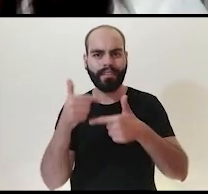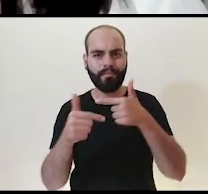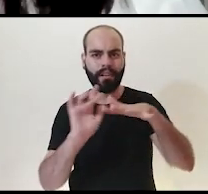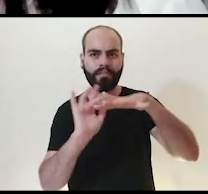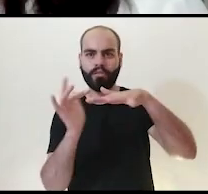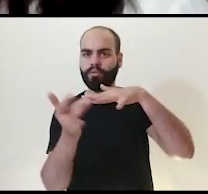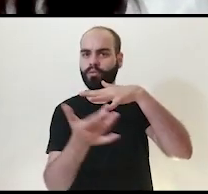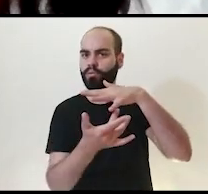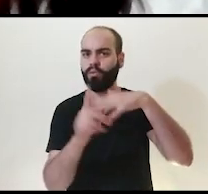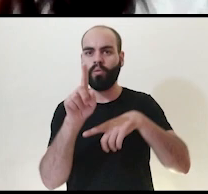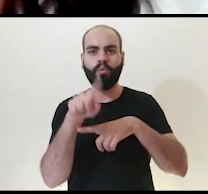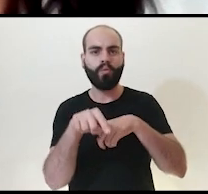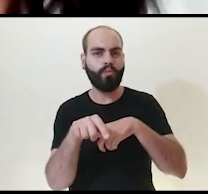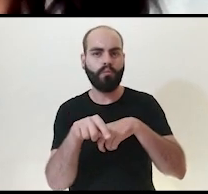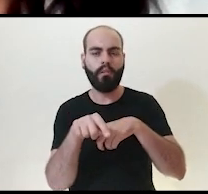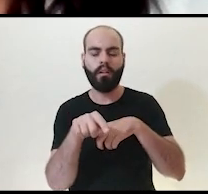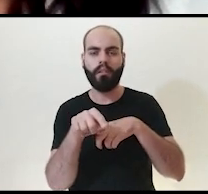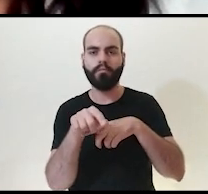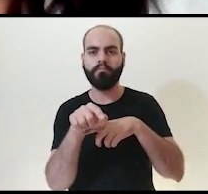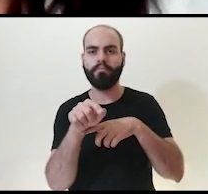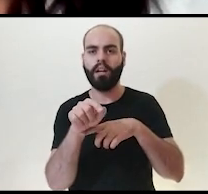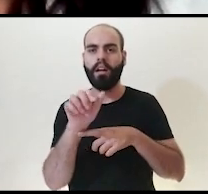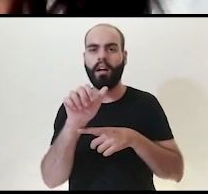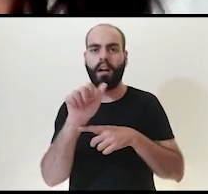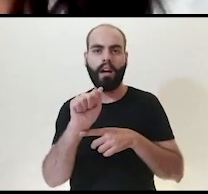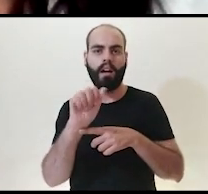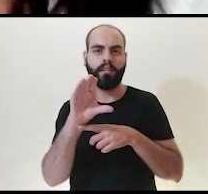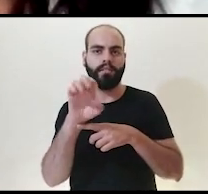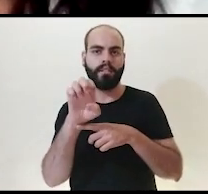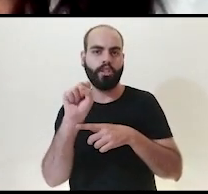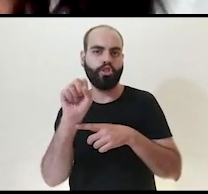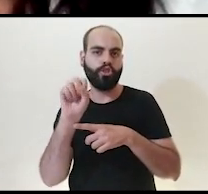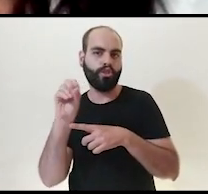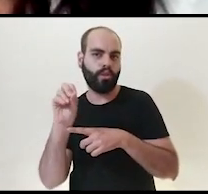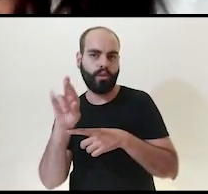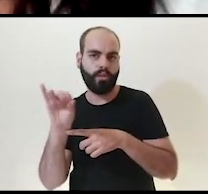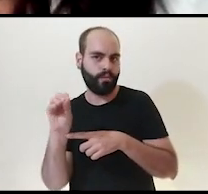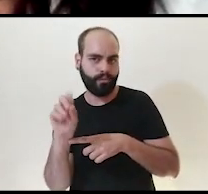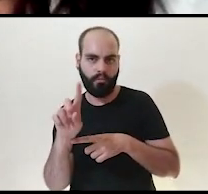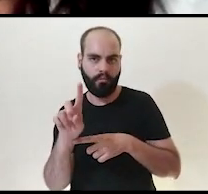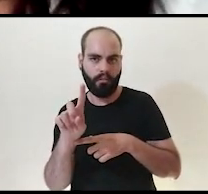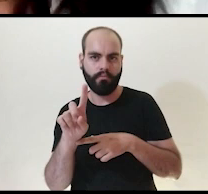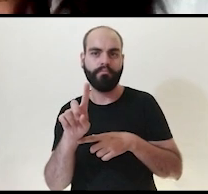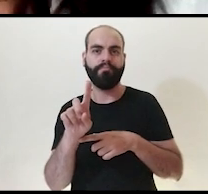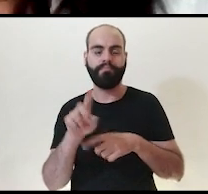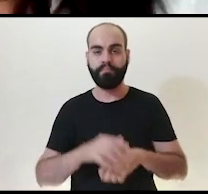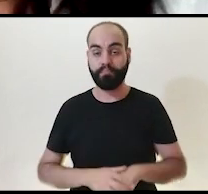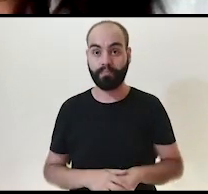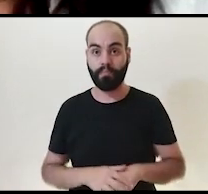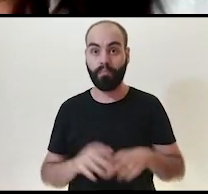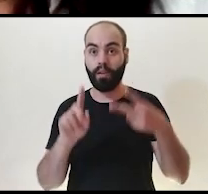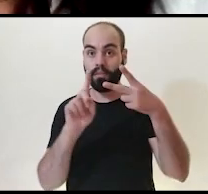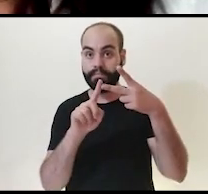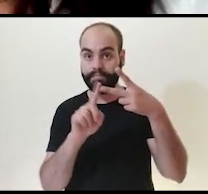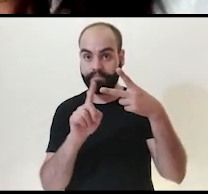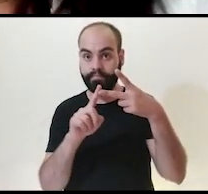não é um acessório, definitivamente. Com certeza, é muito importante. E aí, a segunda coisa